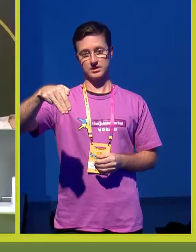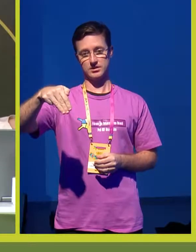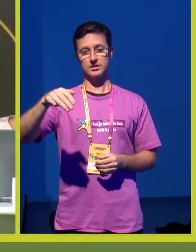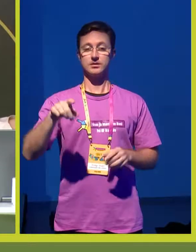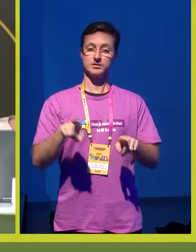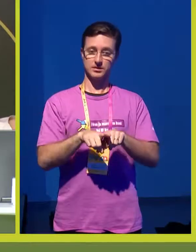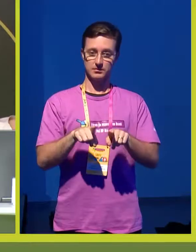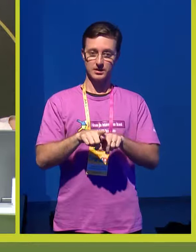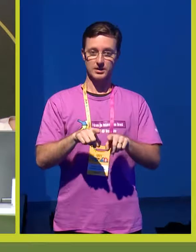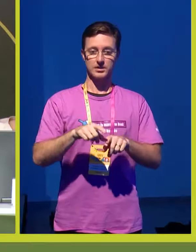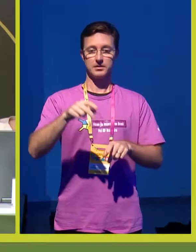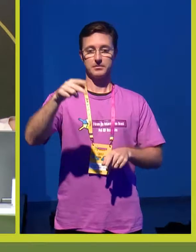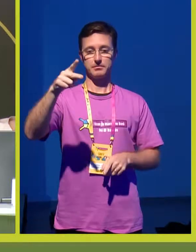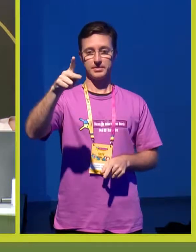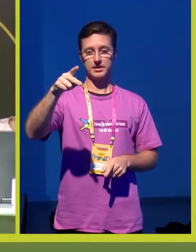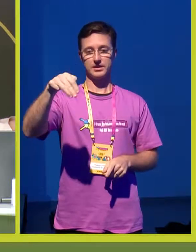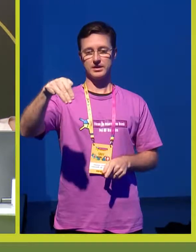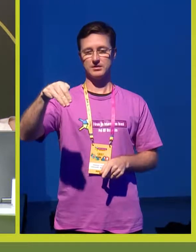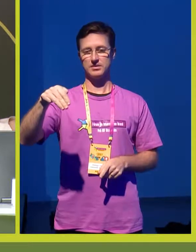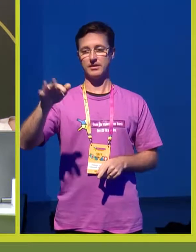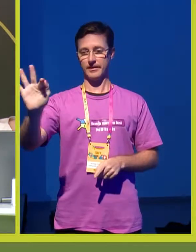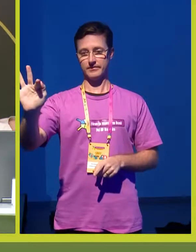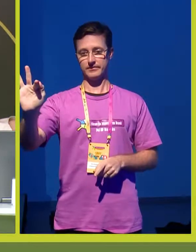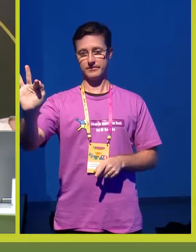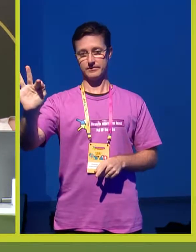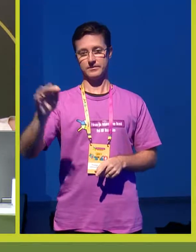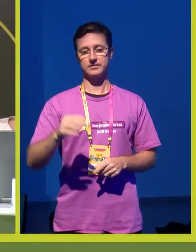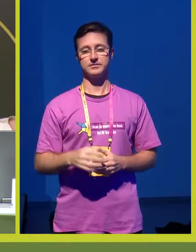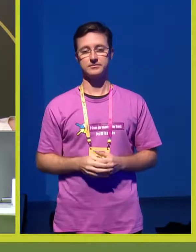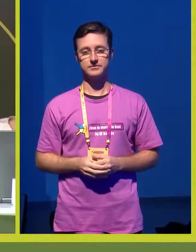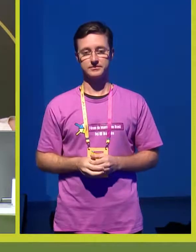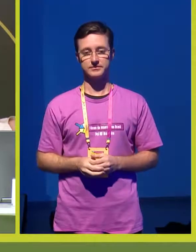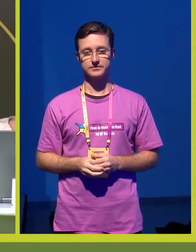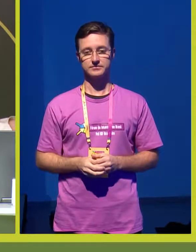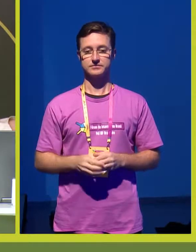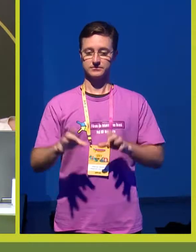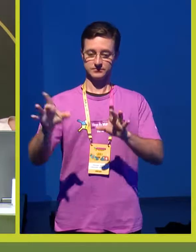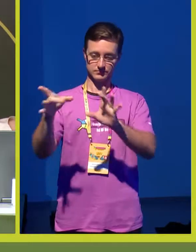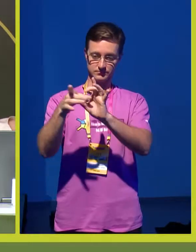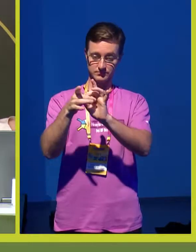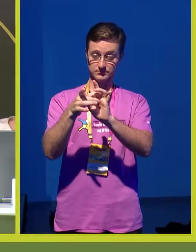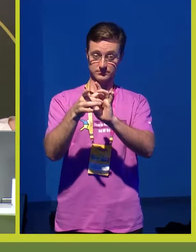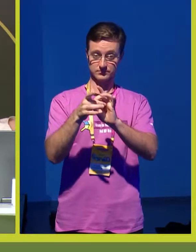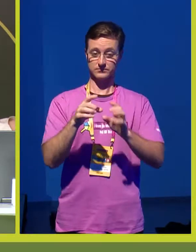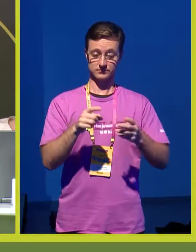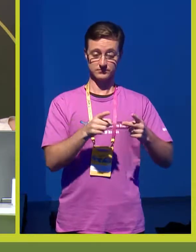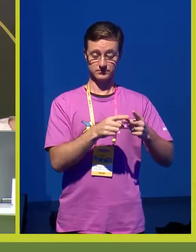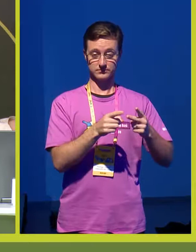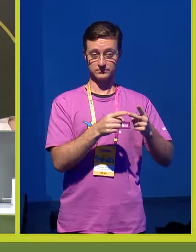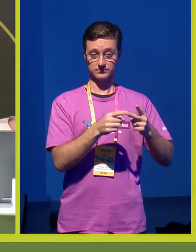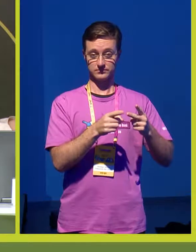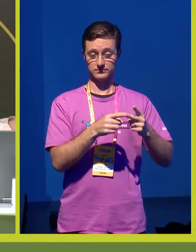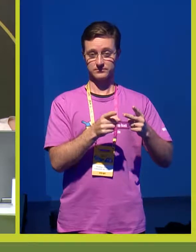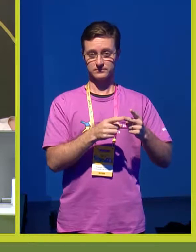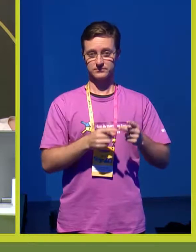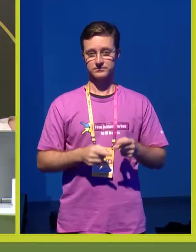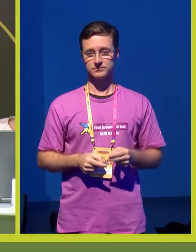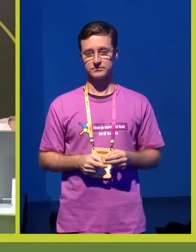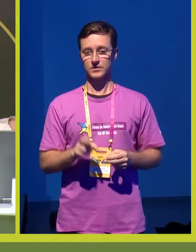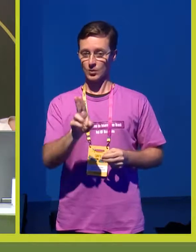Rodoviária Federal e das guardas municipais. Me parece que esse é o domínio principal da